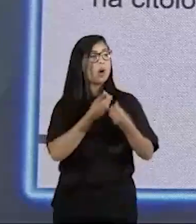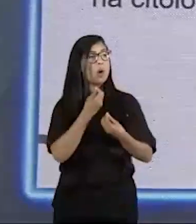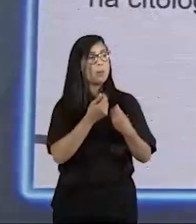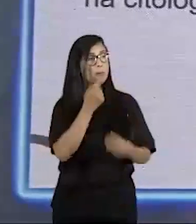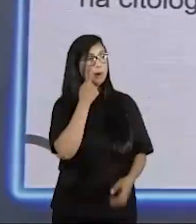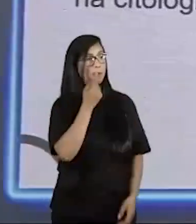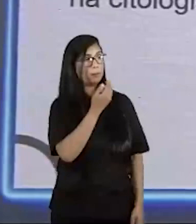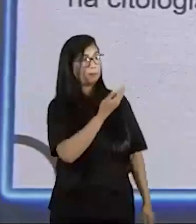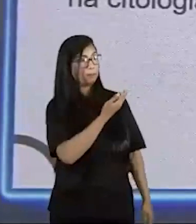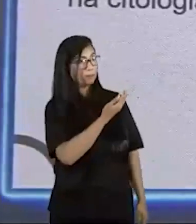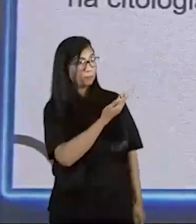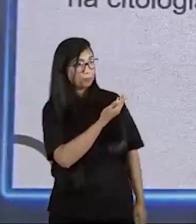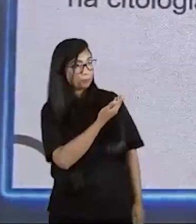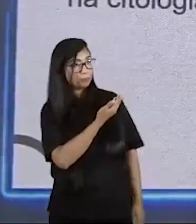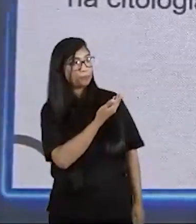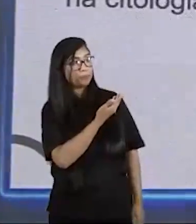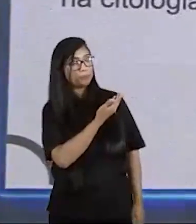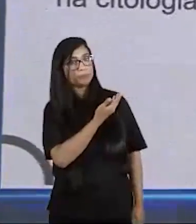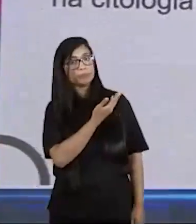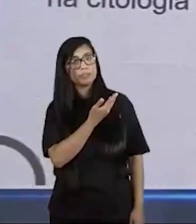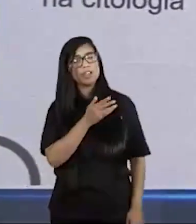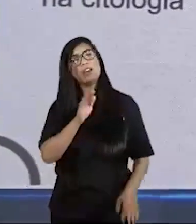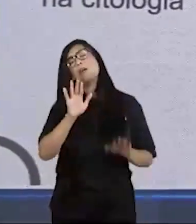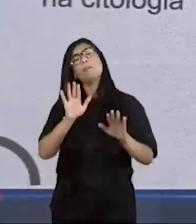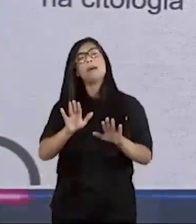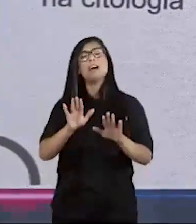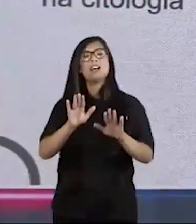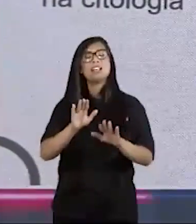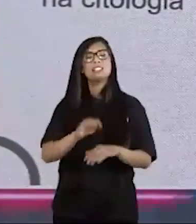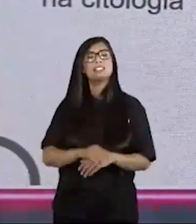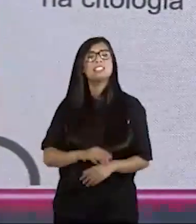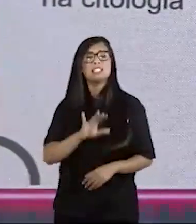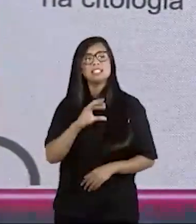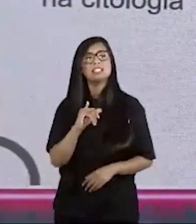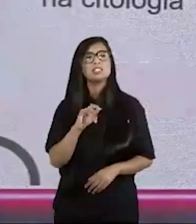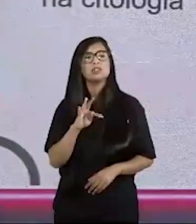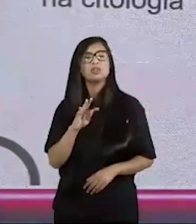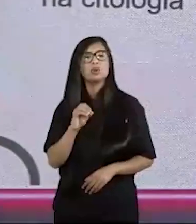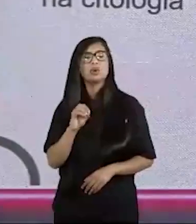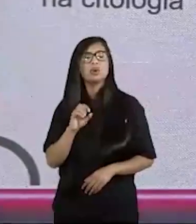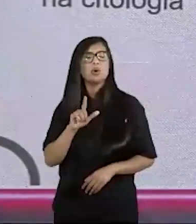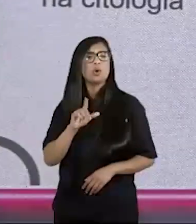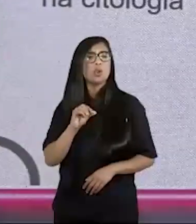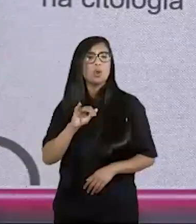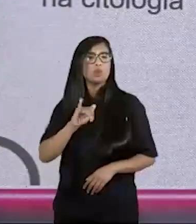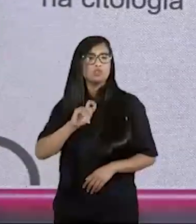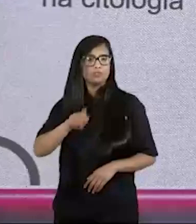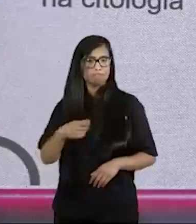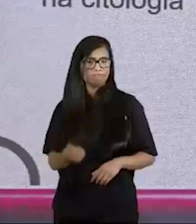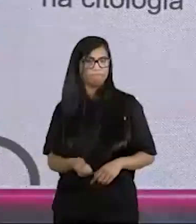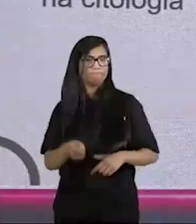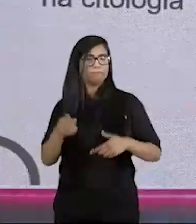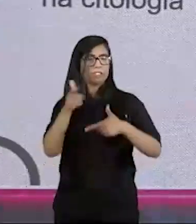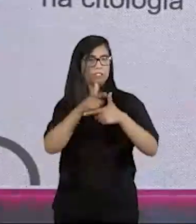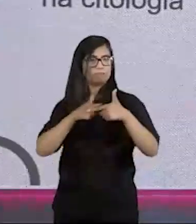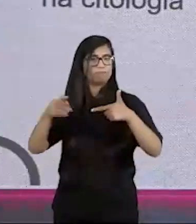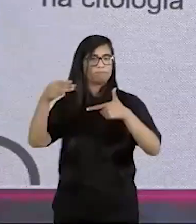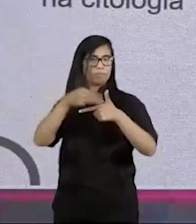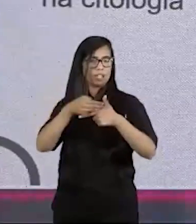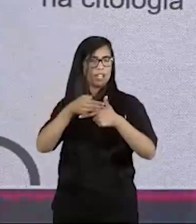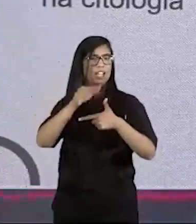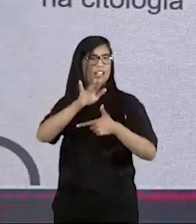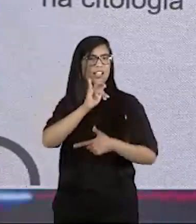possibilidades etiológicas. Na citologia, pessoal, por vezes, nós conseguimos encontrar o agente etiológico. Eu